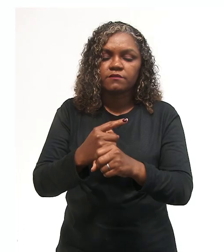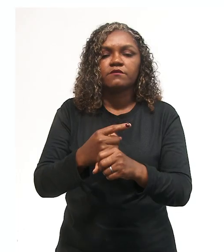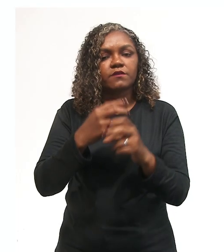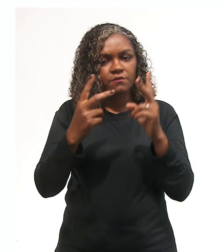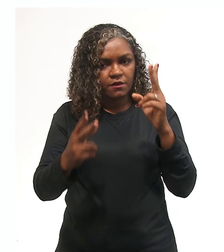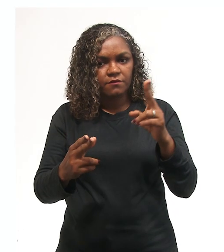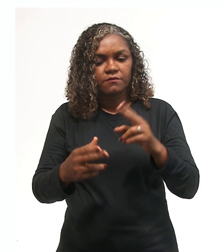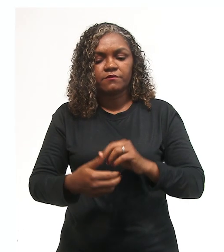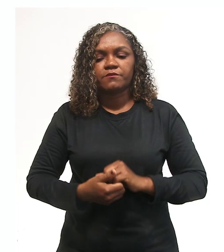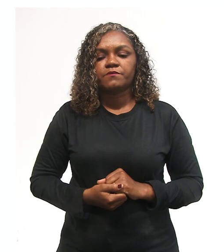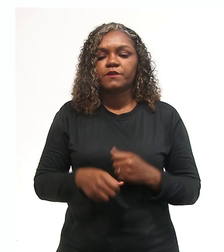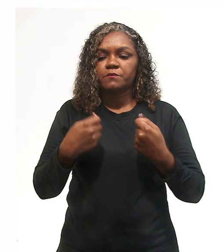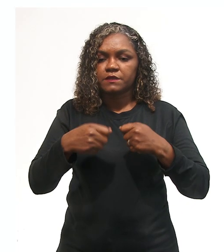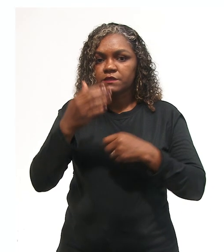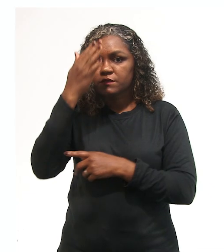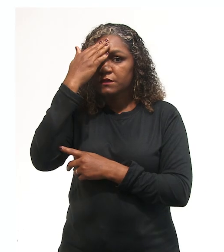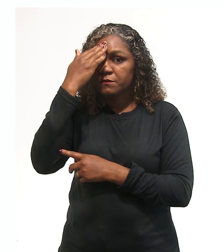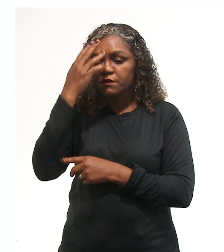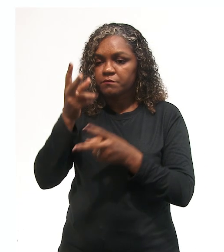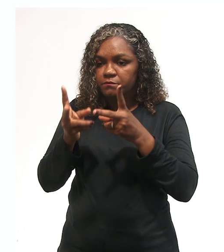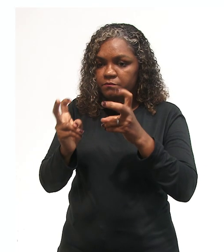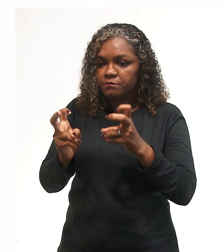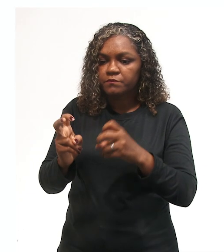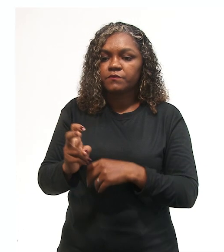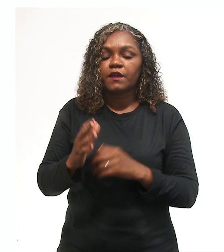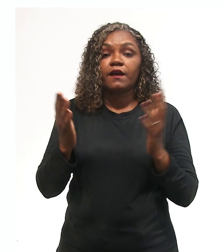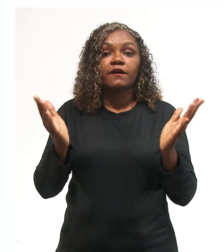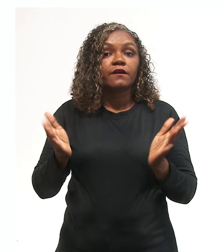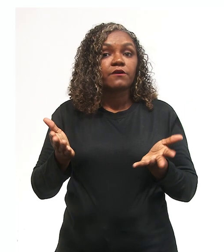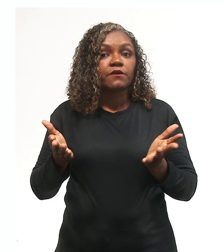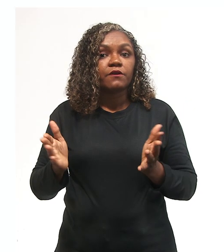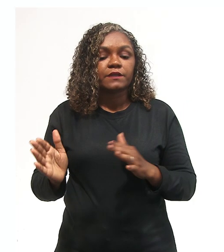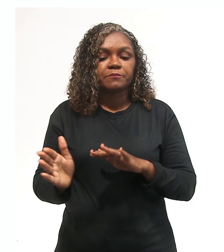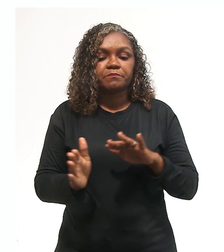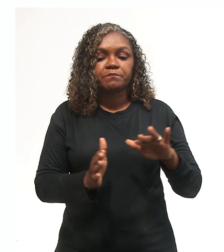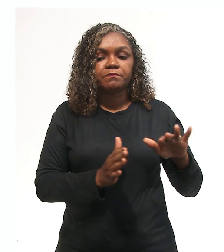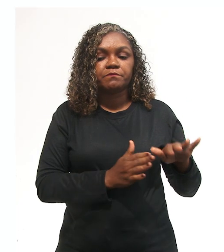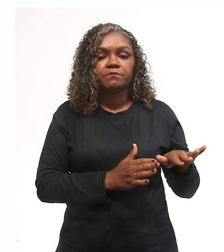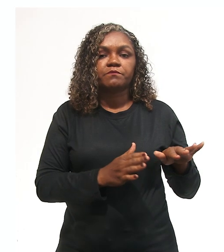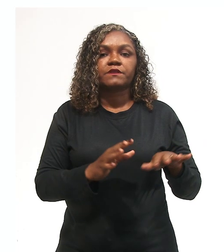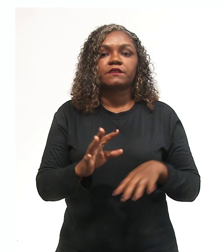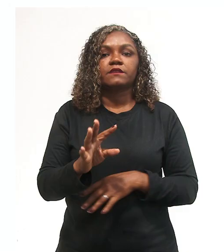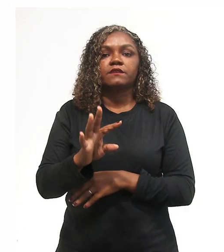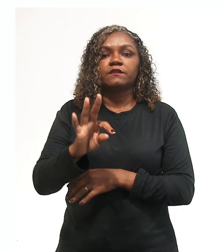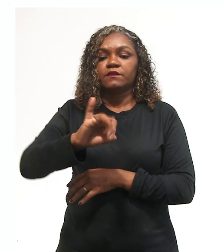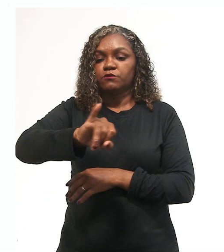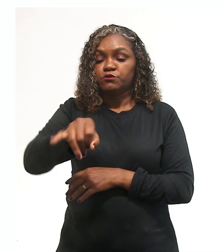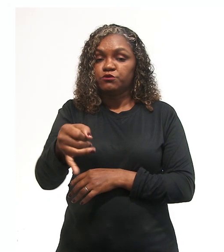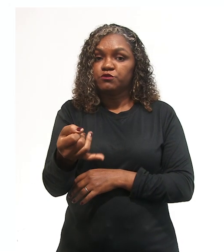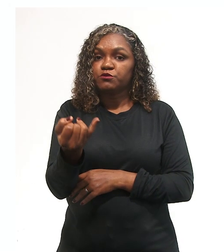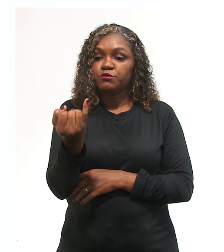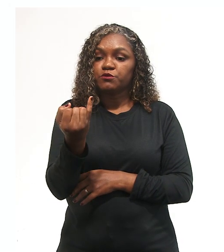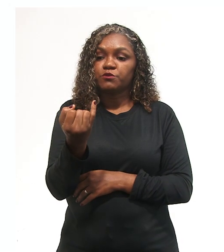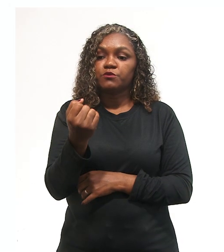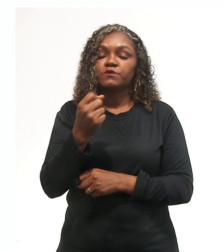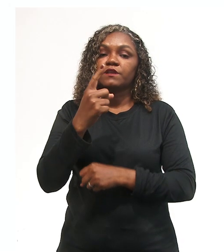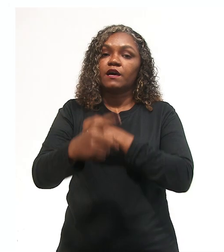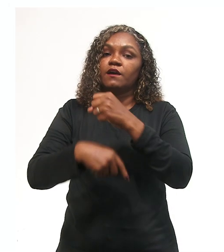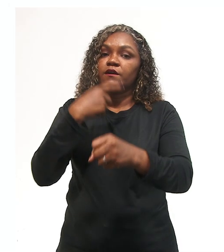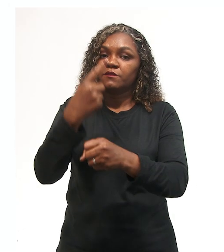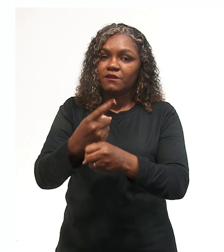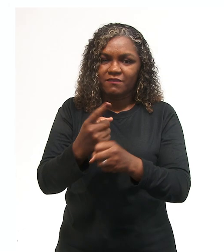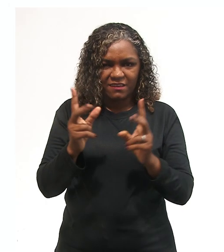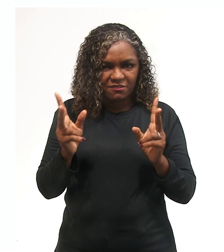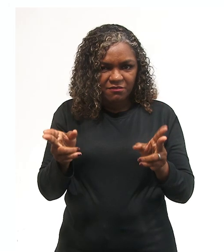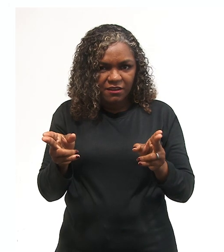também. Então, vamos verificar se agora na taxa de juros anual vai ser proporcional. Ela vai gerar o mesmo